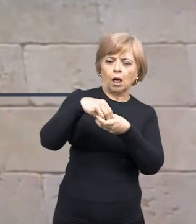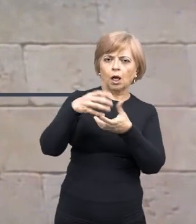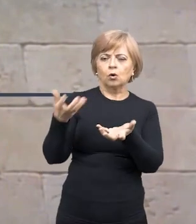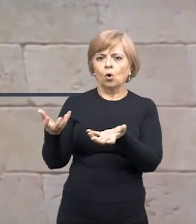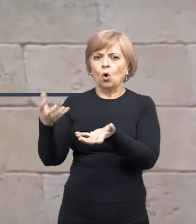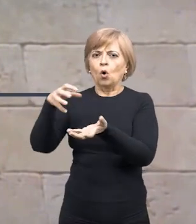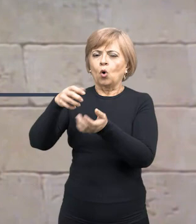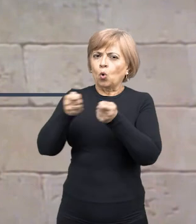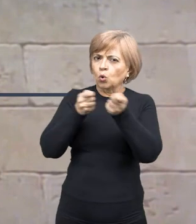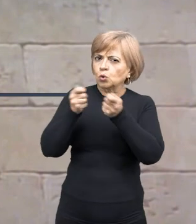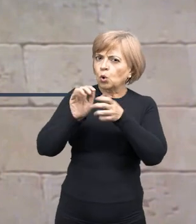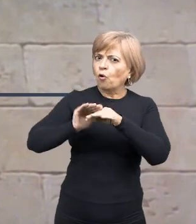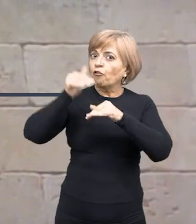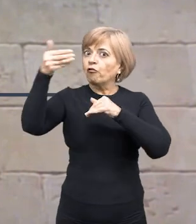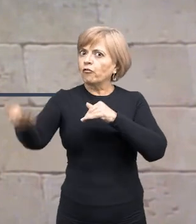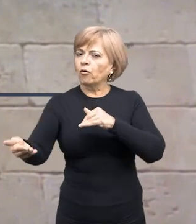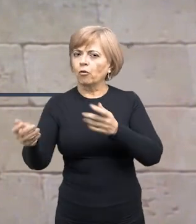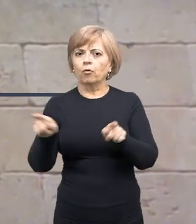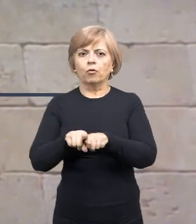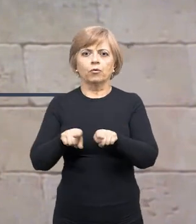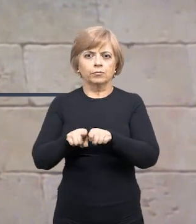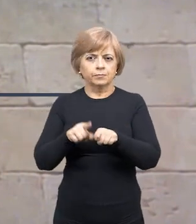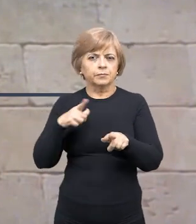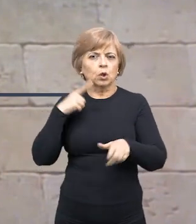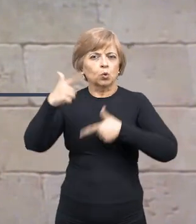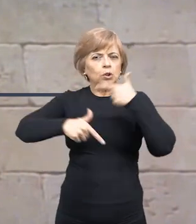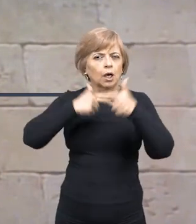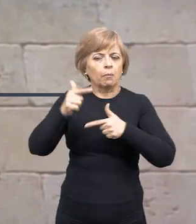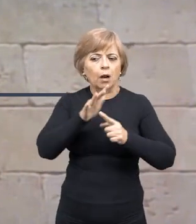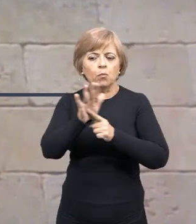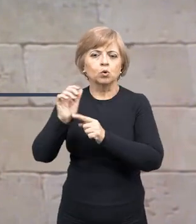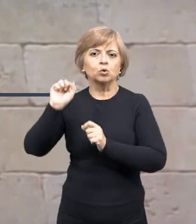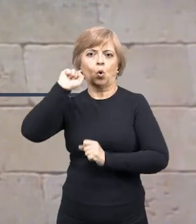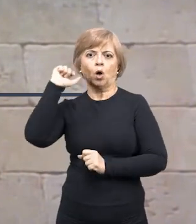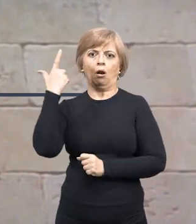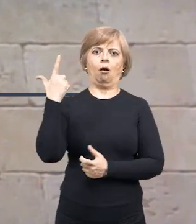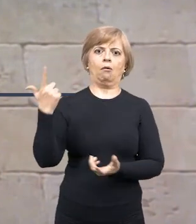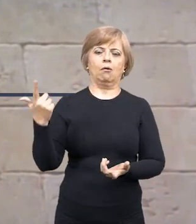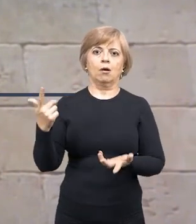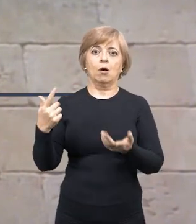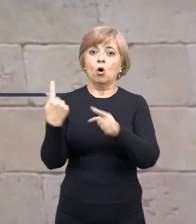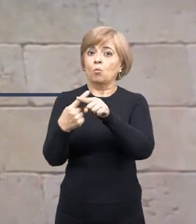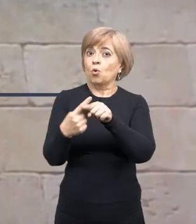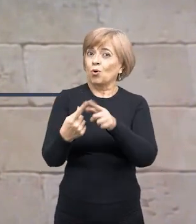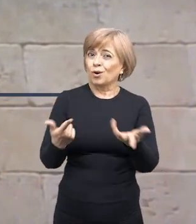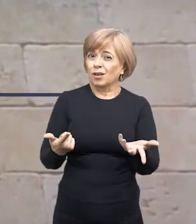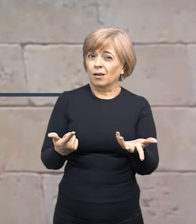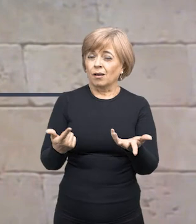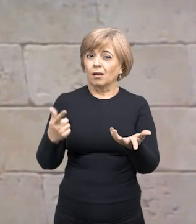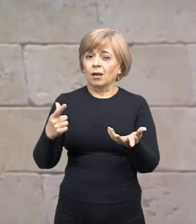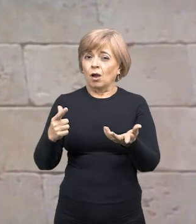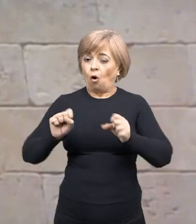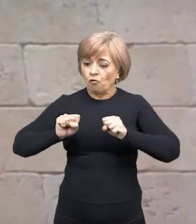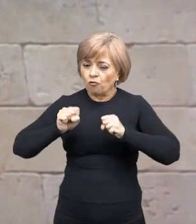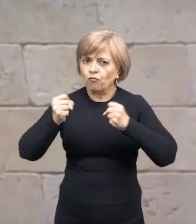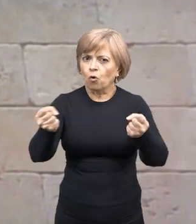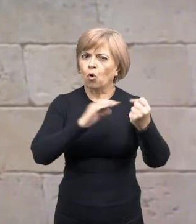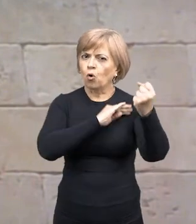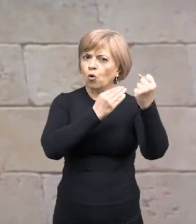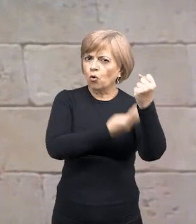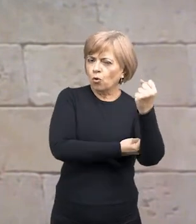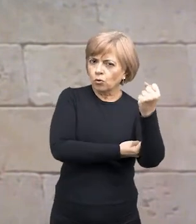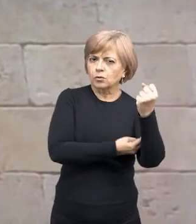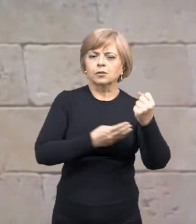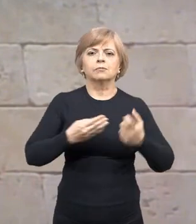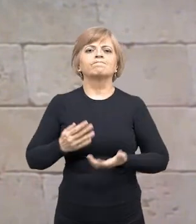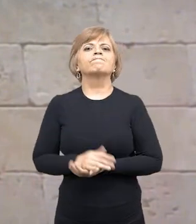Temos transparência e publicidade a todo o trabalho que foi produzido pela Força-Tarefa. Ou seja, em outras palavras, o